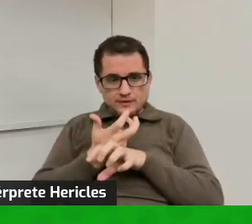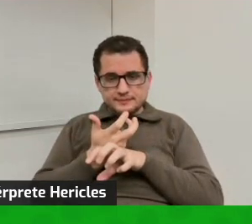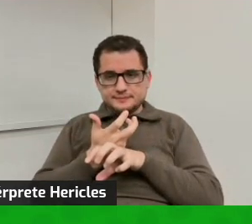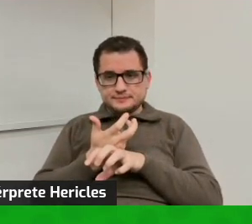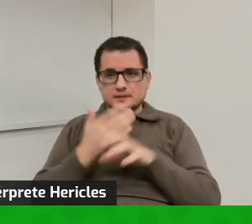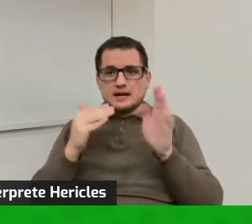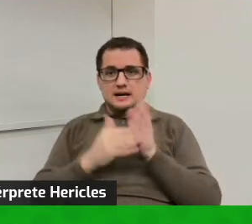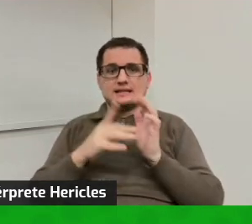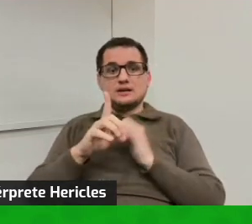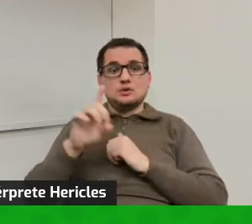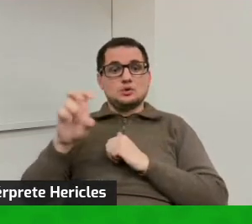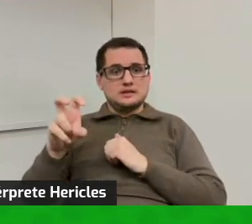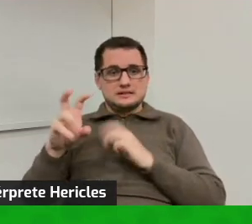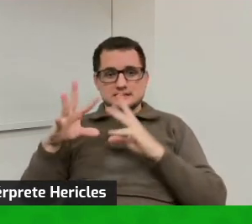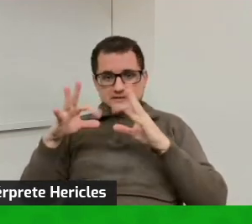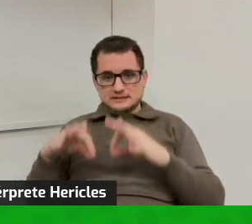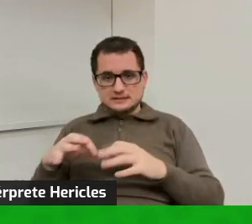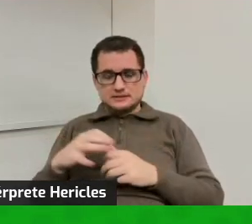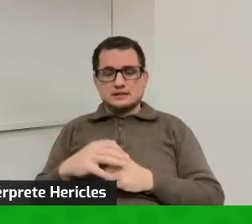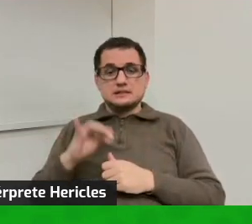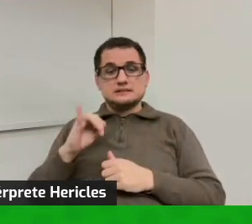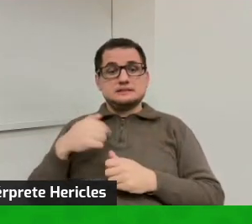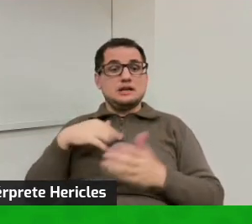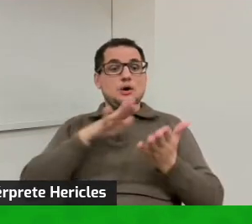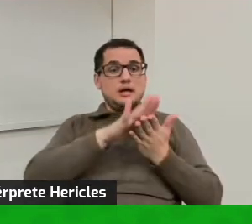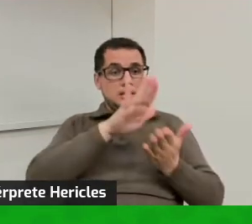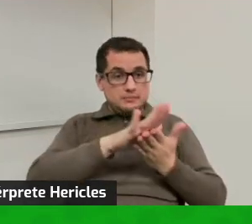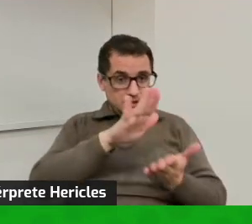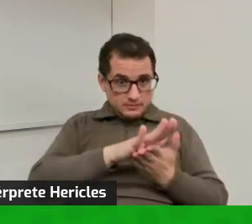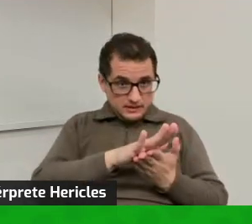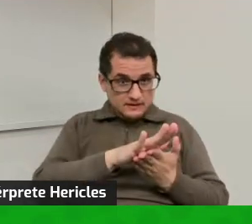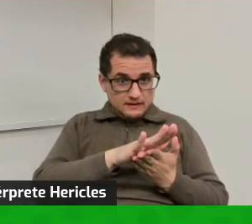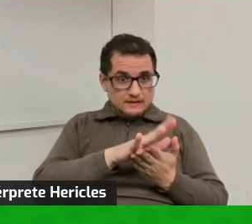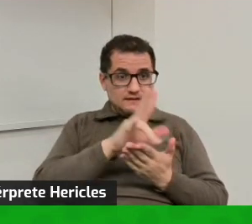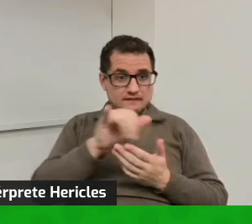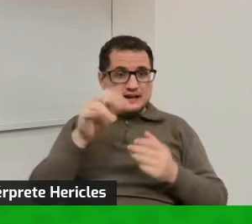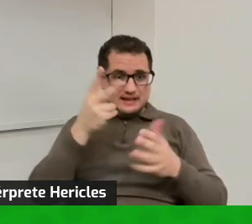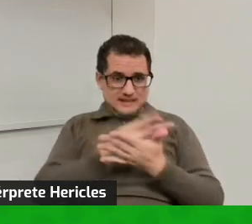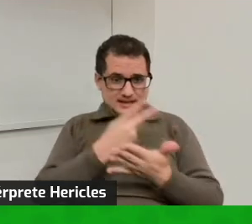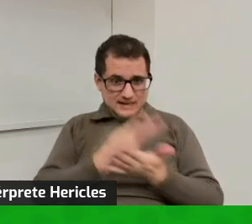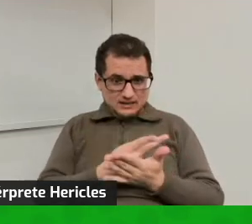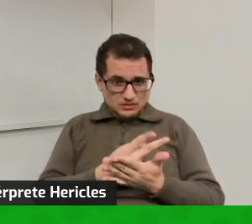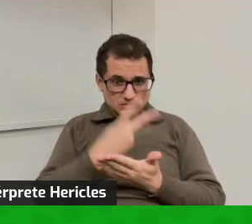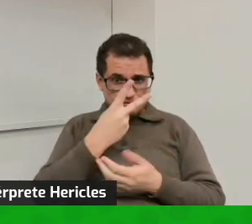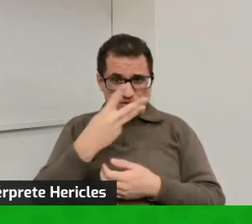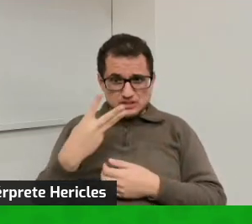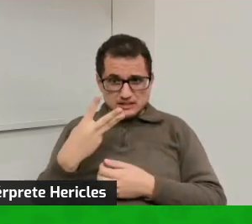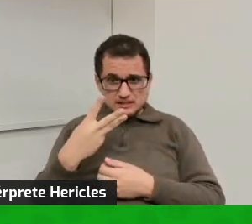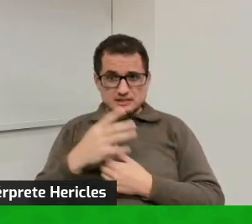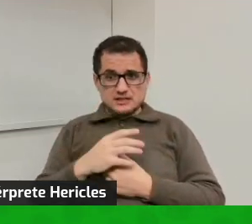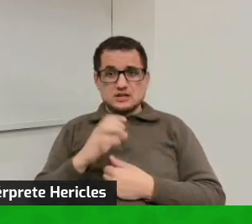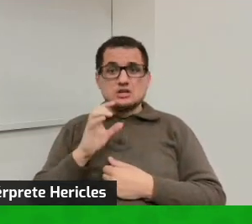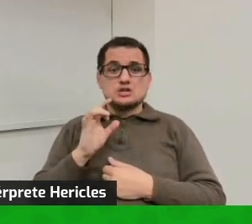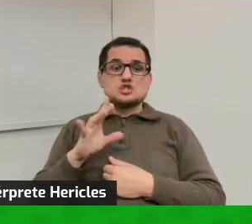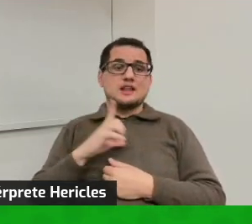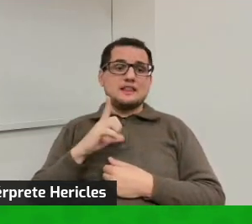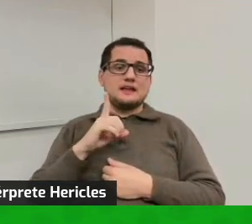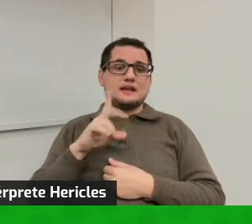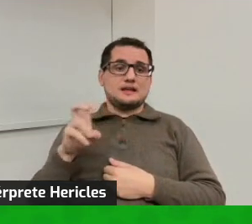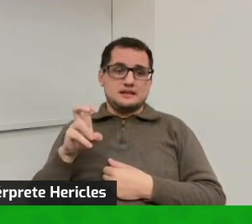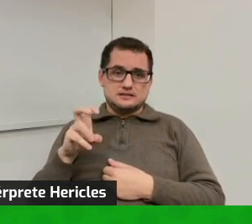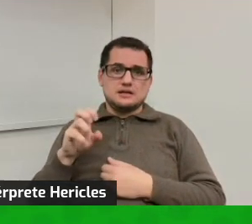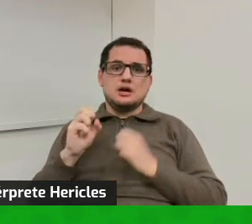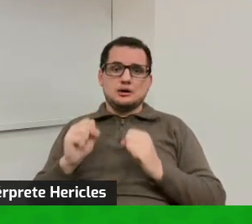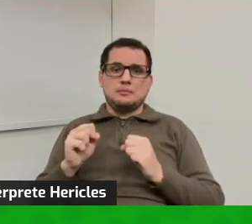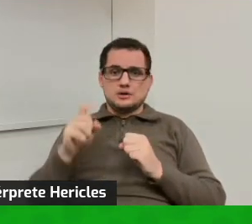Gabriel, então se eu mandar imprimir e mandar por e-mail, ele vai dar errado. Ele vai pegar 23 ali, sendo que eu só tenho 15. Eu posso vir na